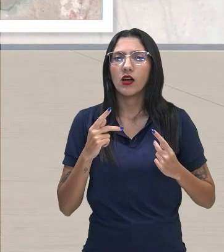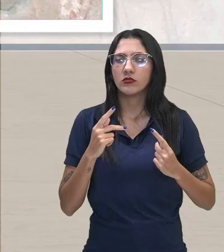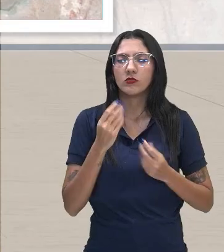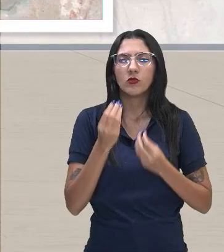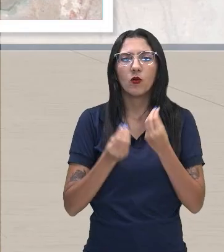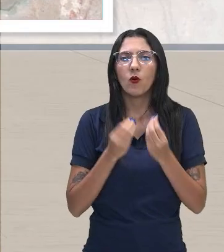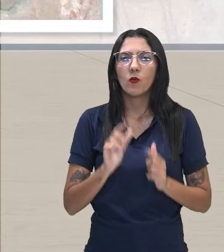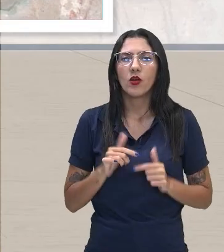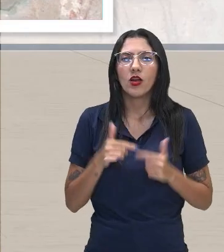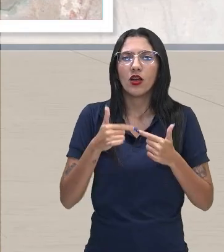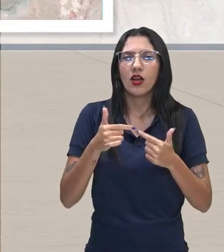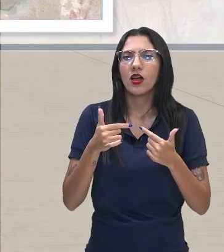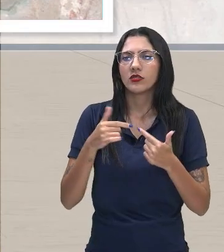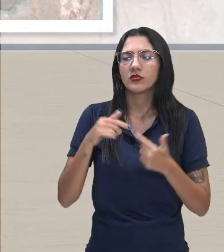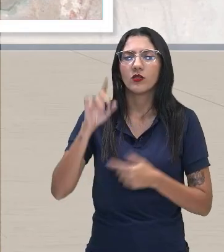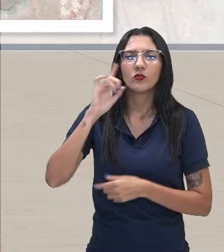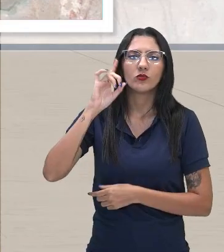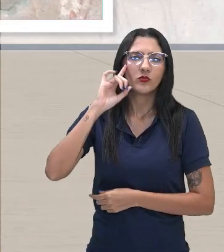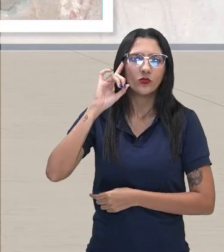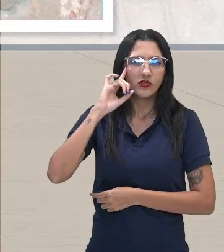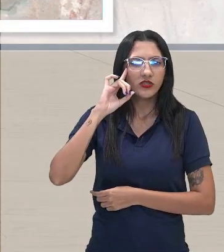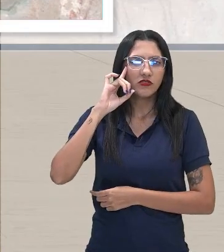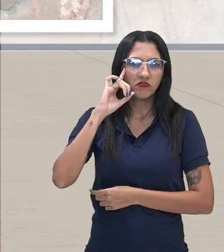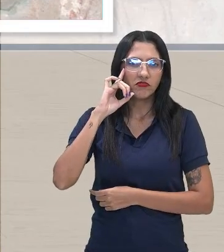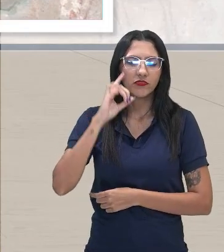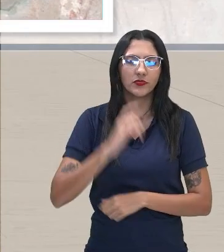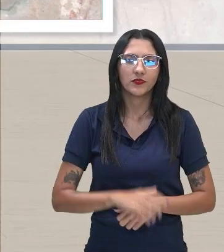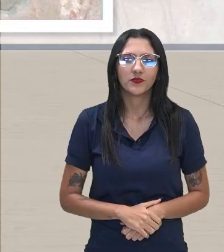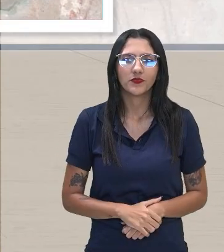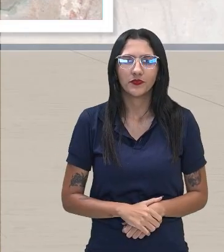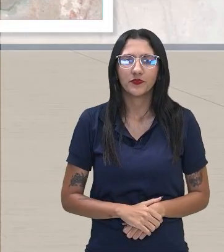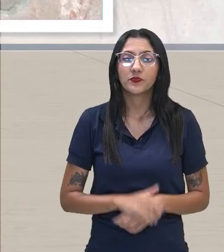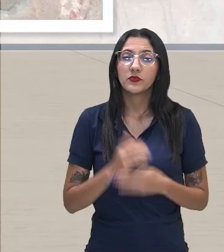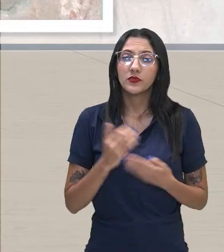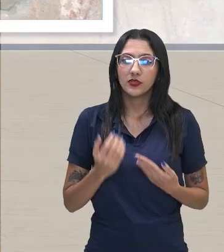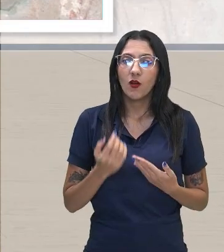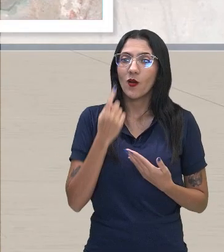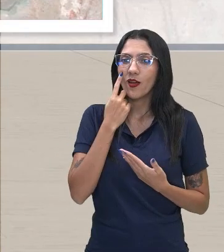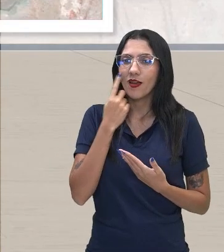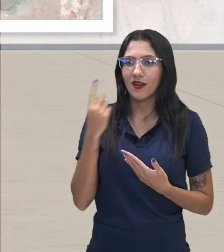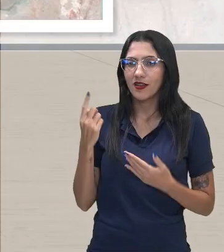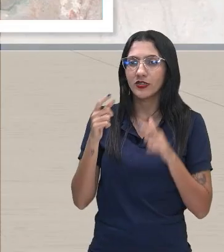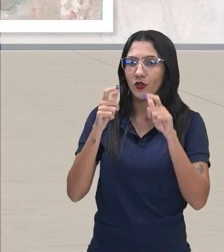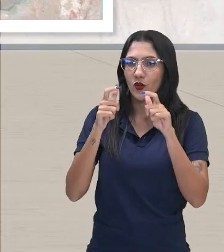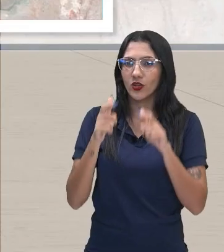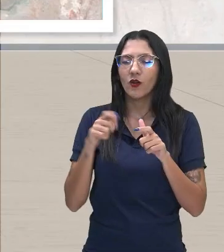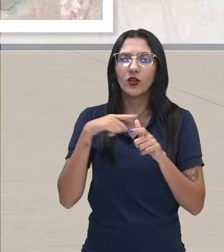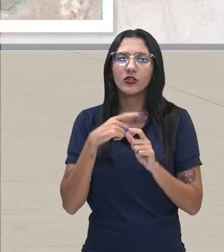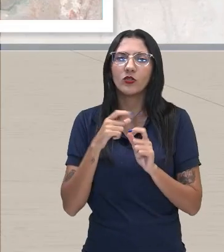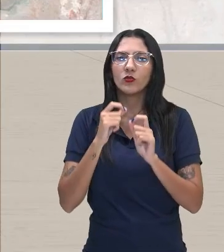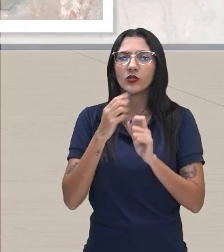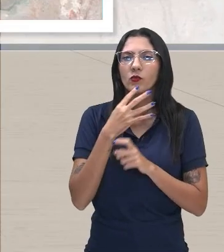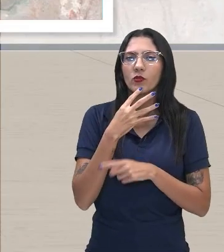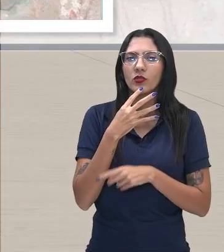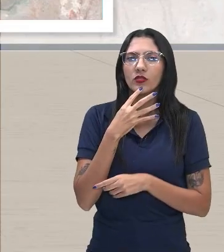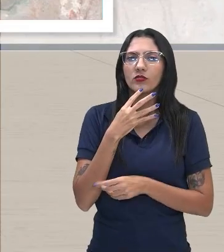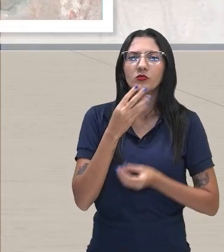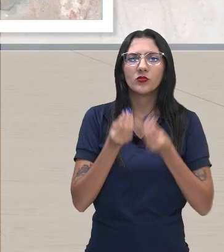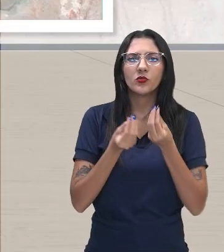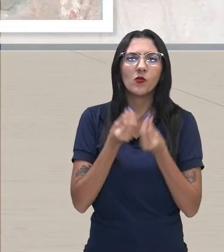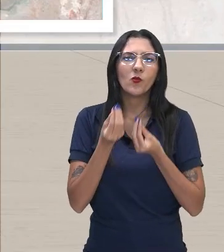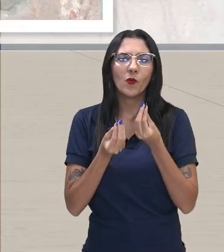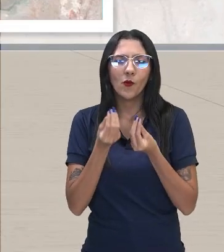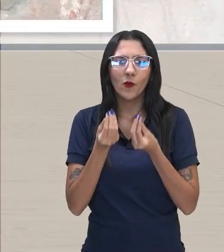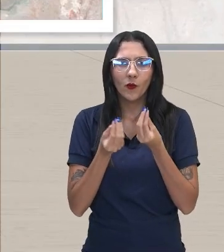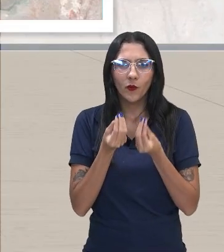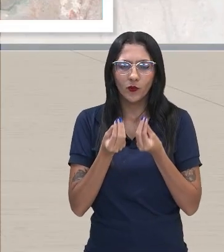atividades cotidianas. Então, esse parque ele é conhecido como Parque Nacional da Serra